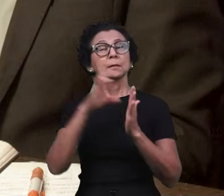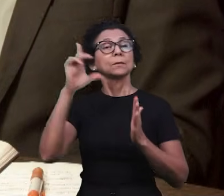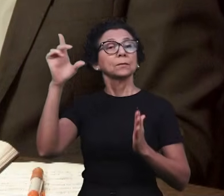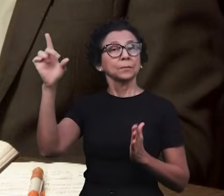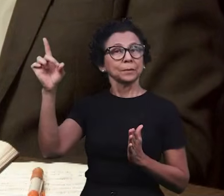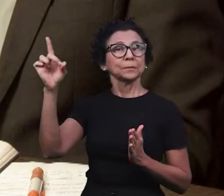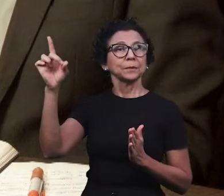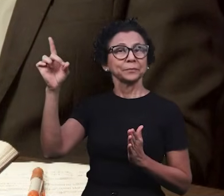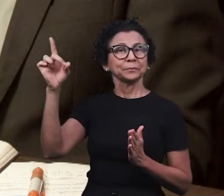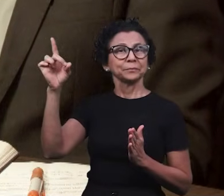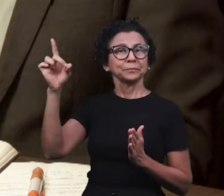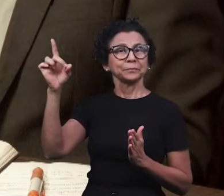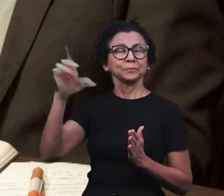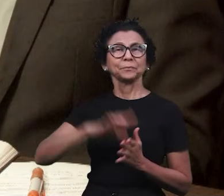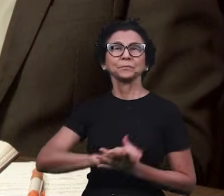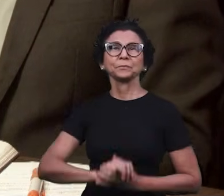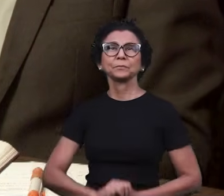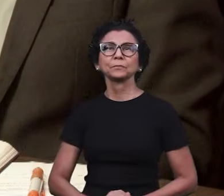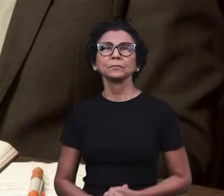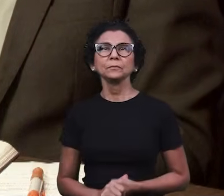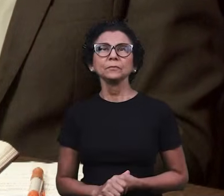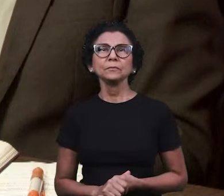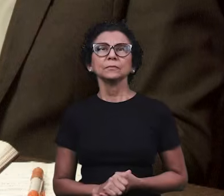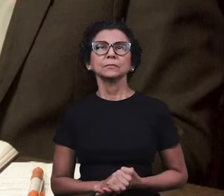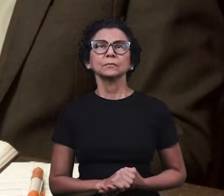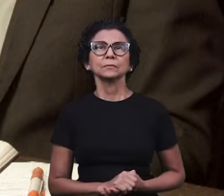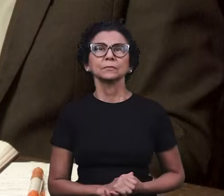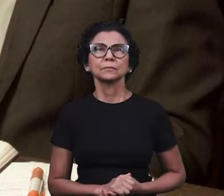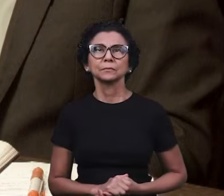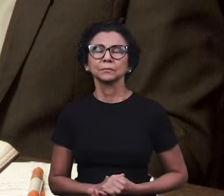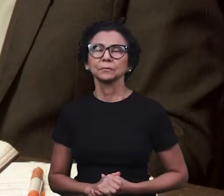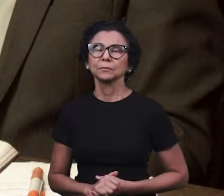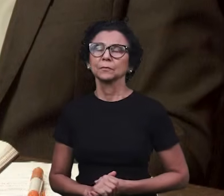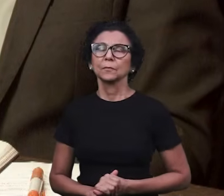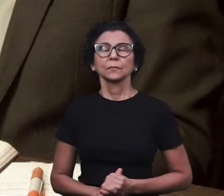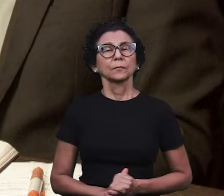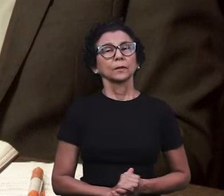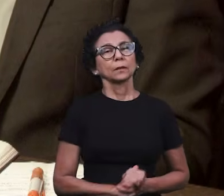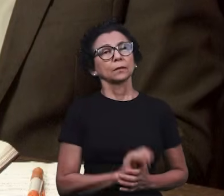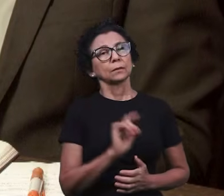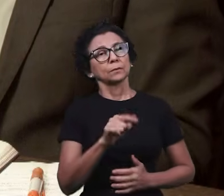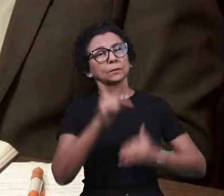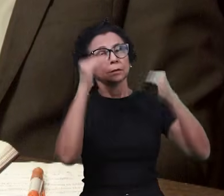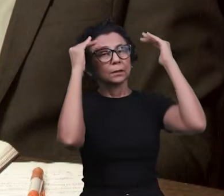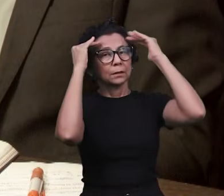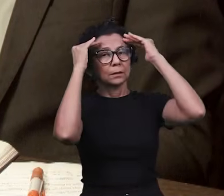palavra. Deus ordenou. É o homem disposto a obedecer a palavra.